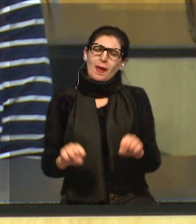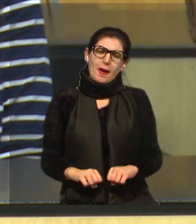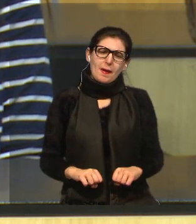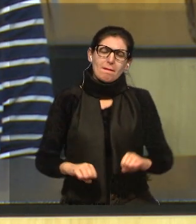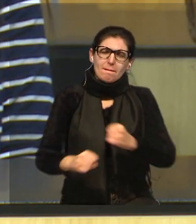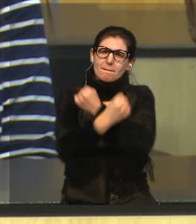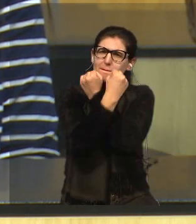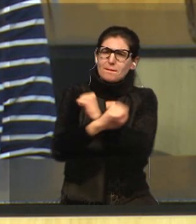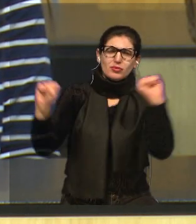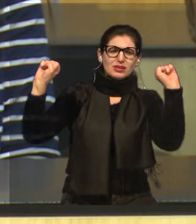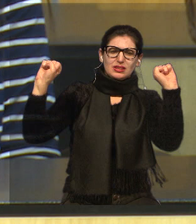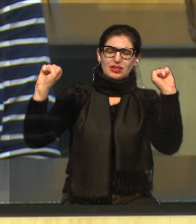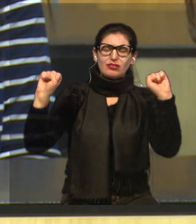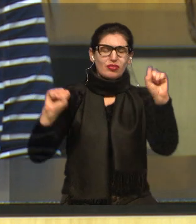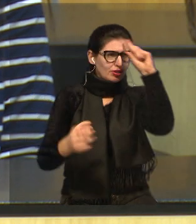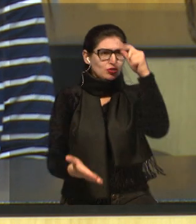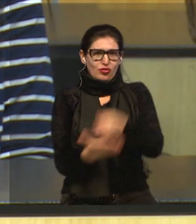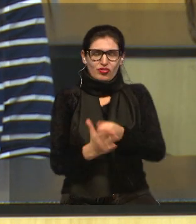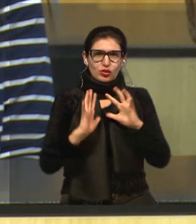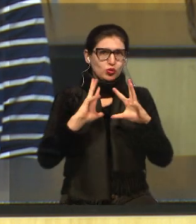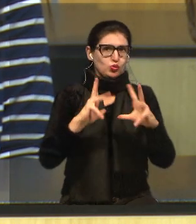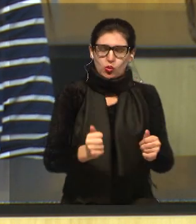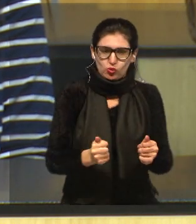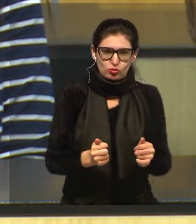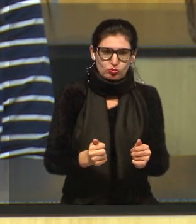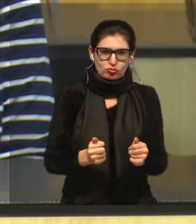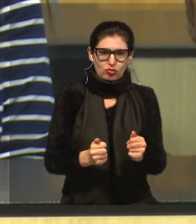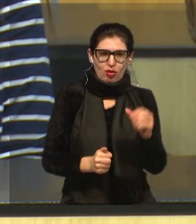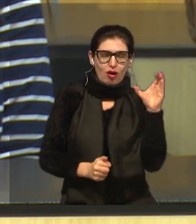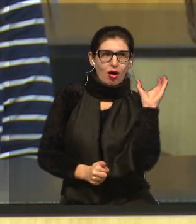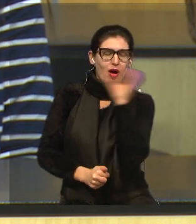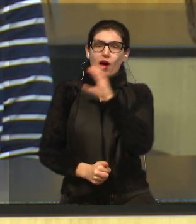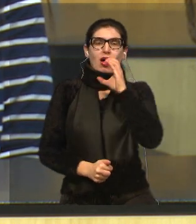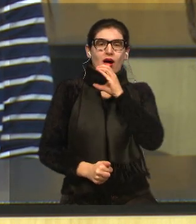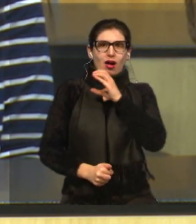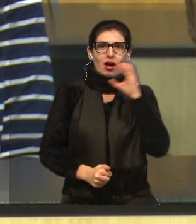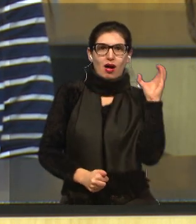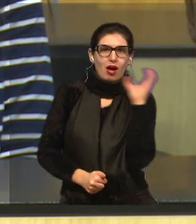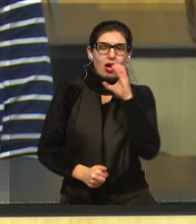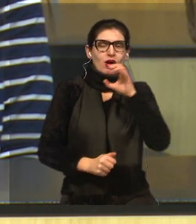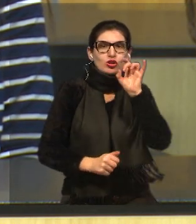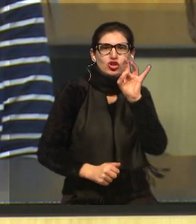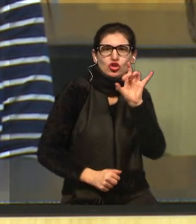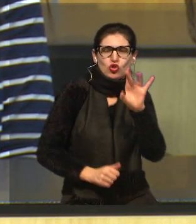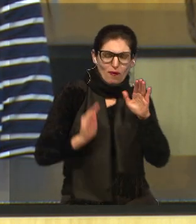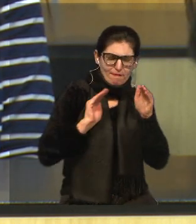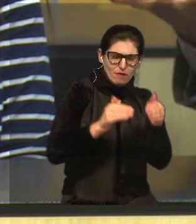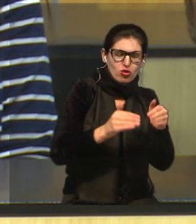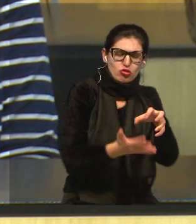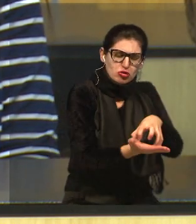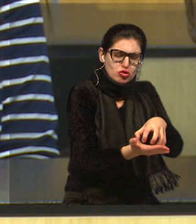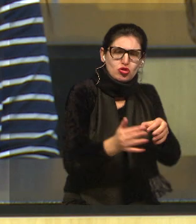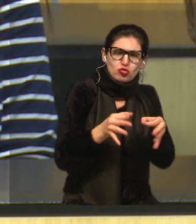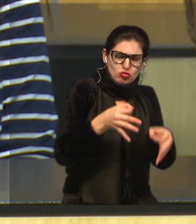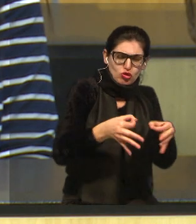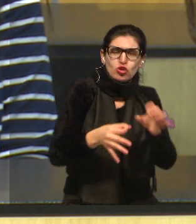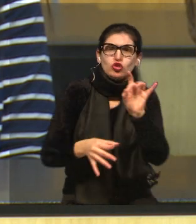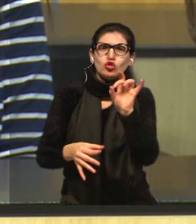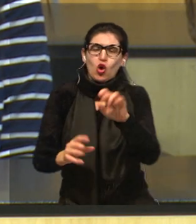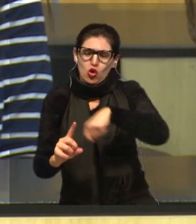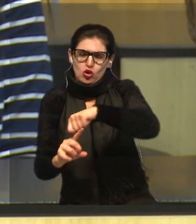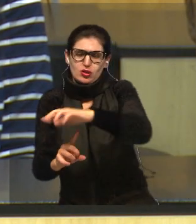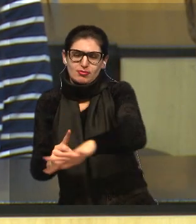tratarmos feridas e vulnerabilidades com uma única expertise. Só o jurídico não dá conta, só o social, só